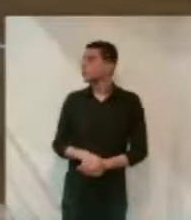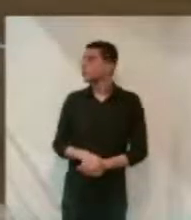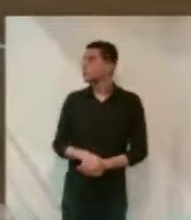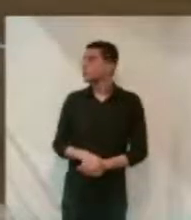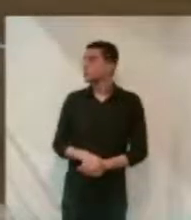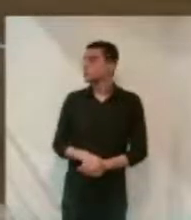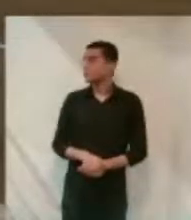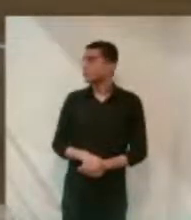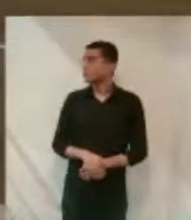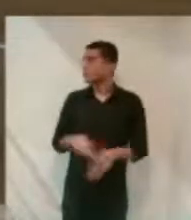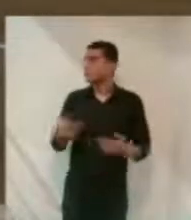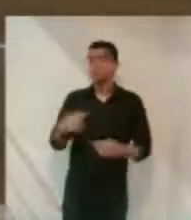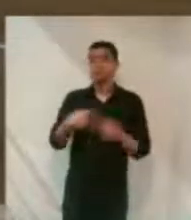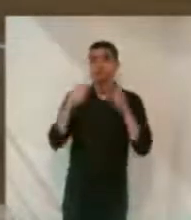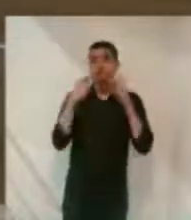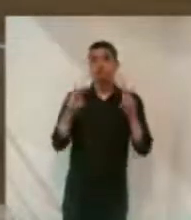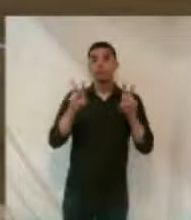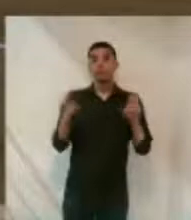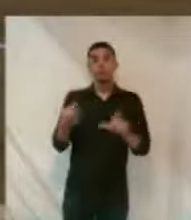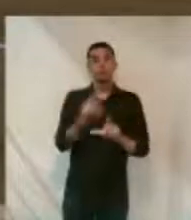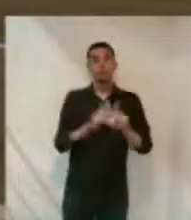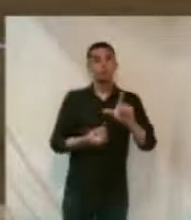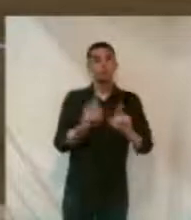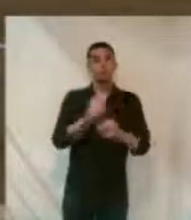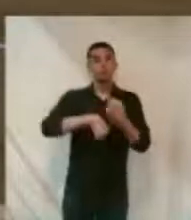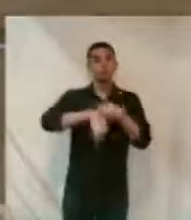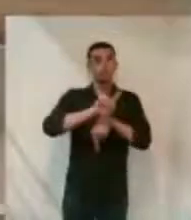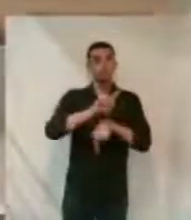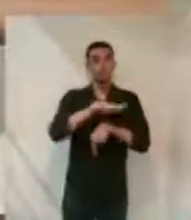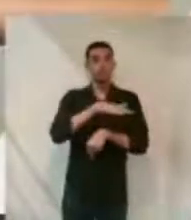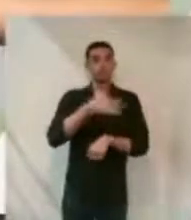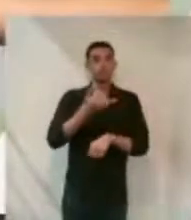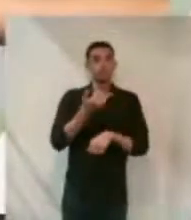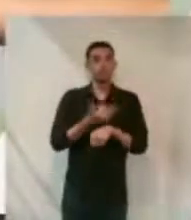Bom, eu vou falar um pouquinho sobre a logística reversa de embalagens de aço.